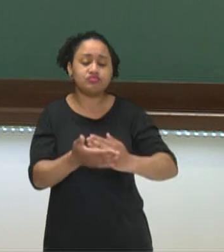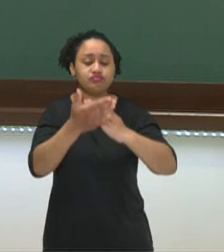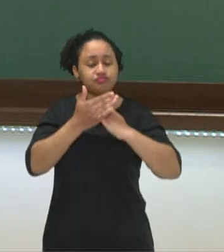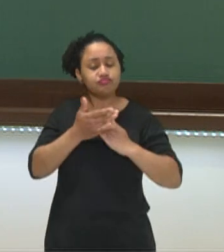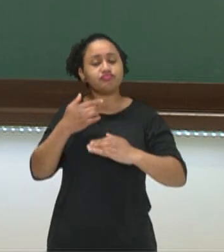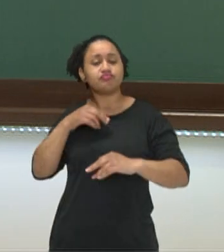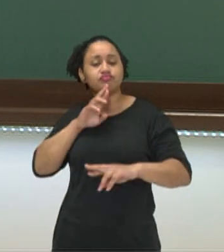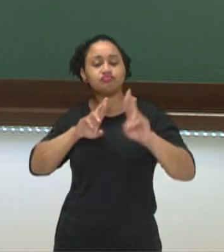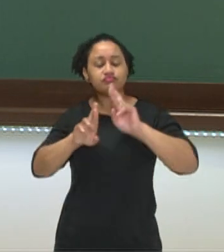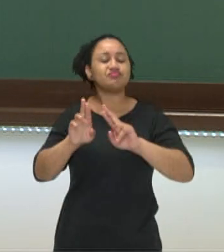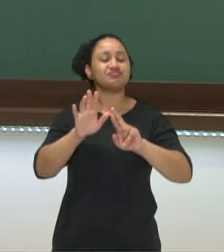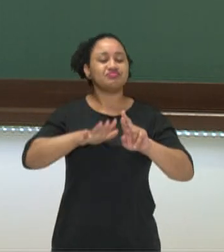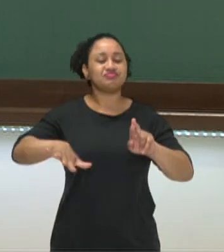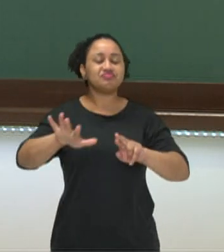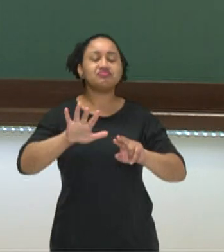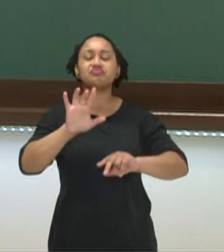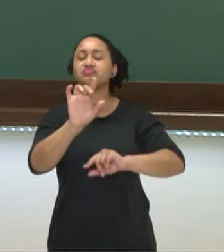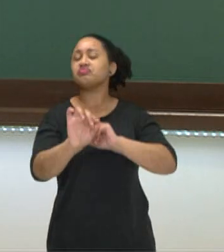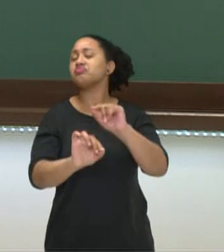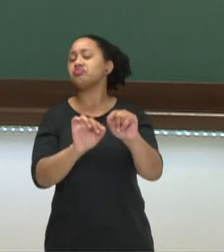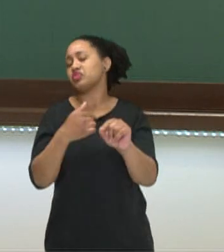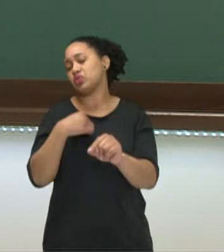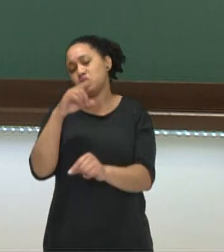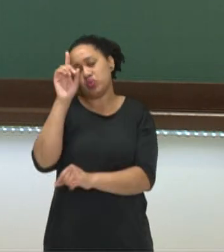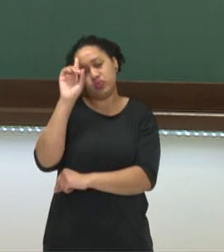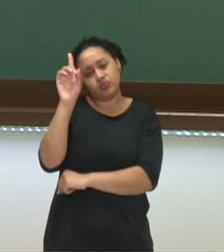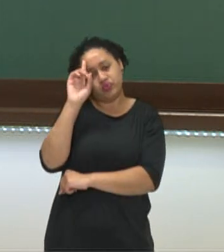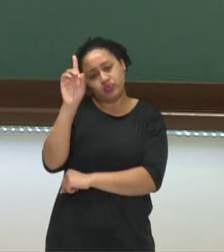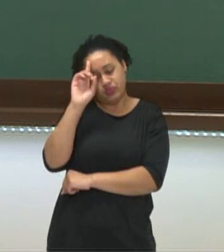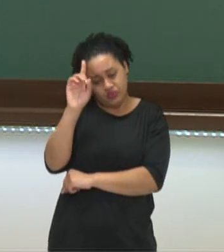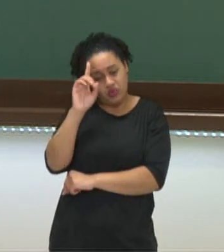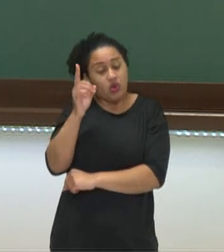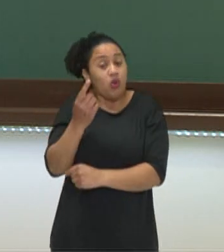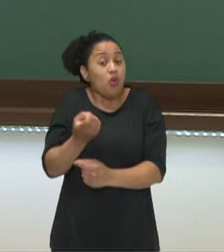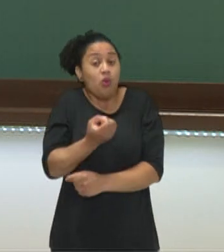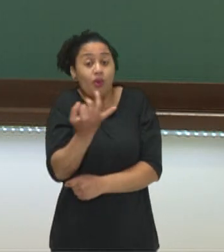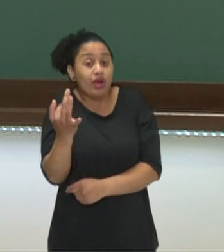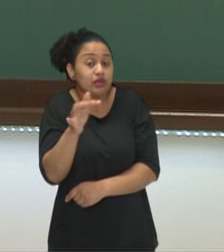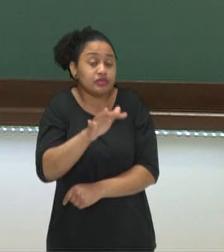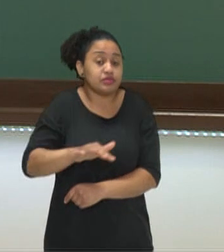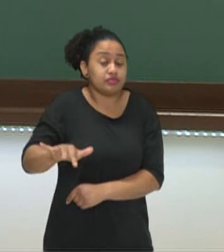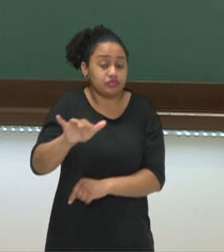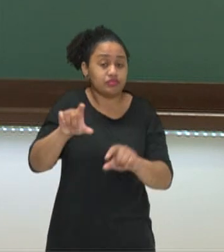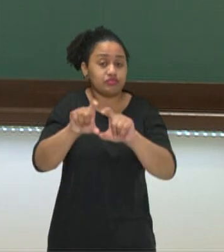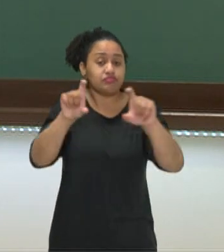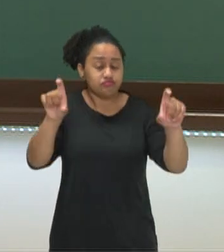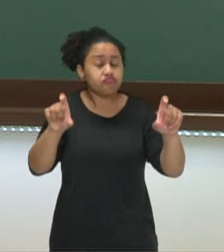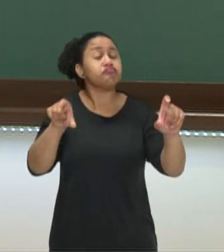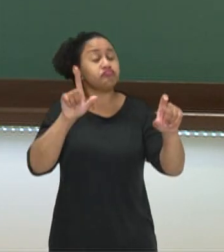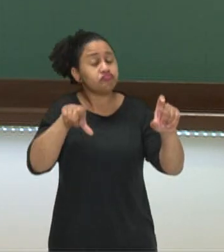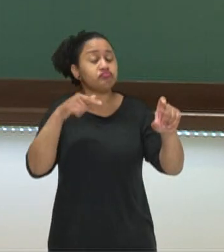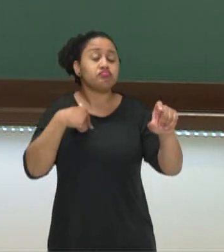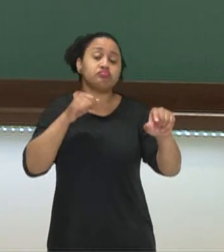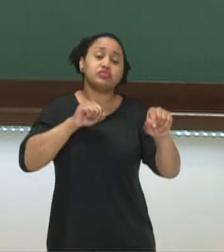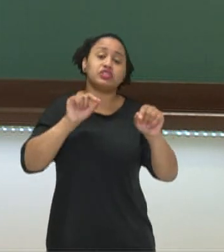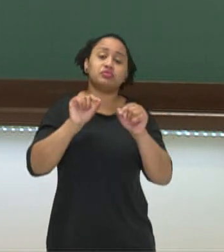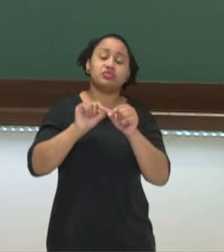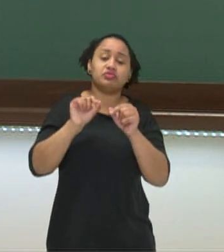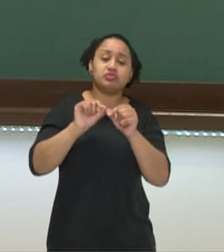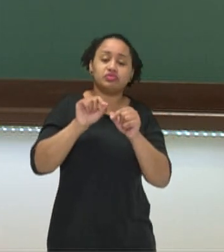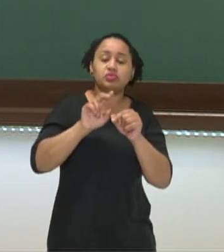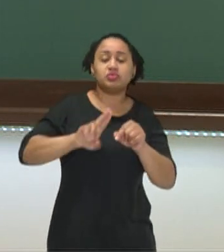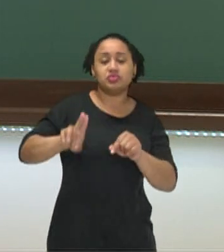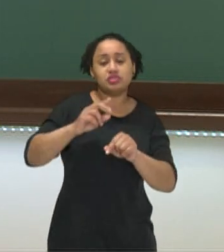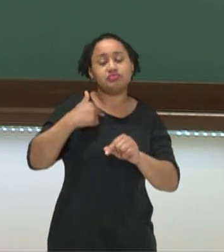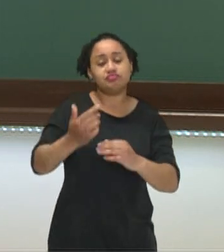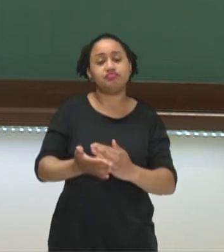a resolver problemas do dia a dia, em que situações as equações são a ferramenta de resolução,